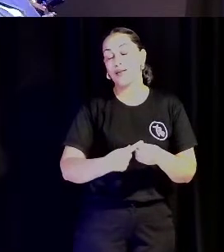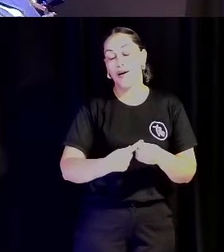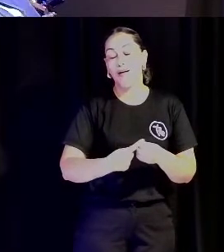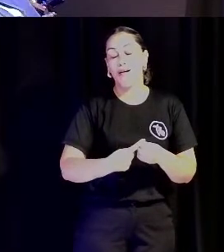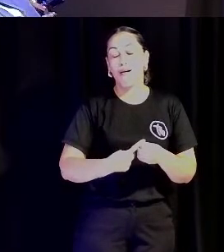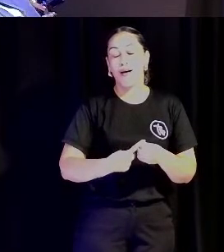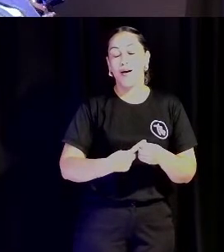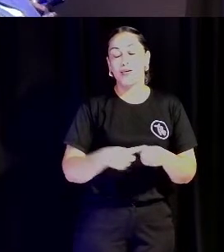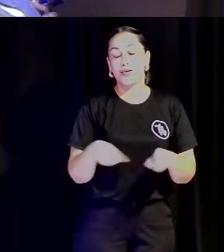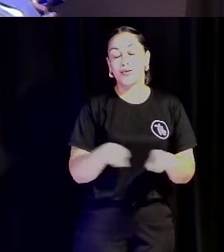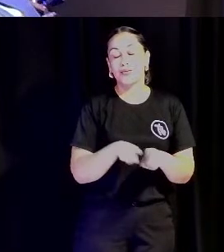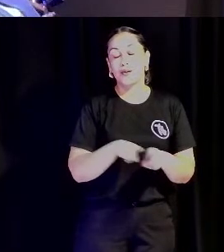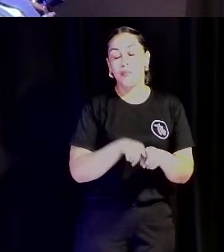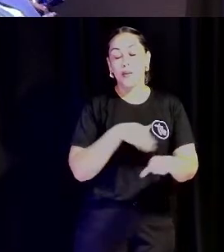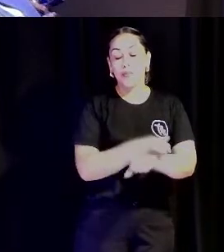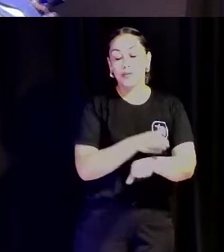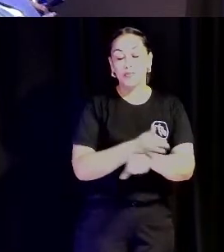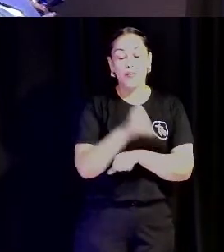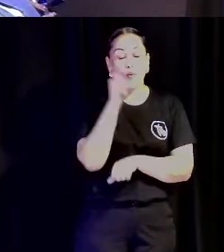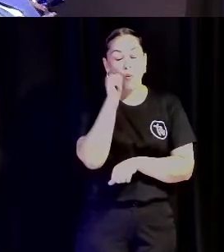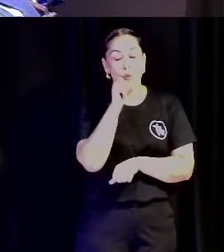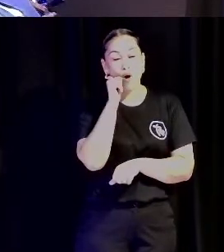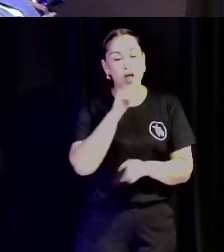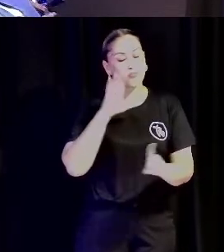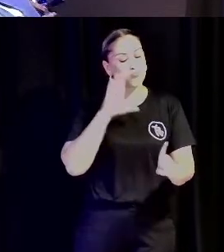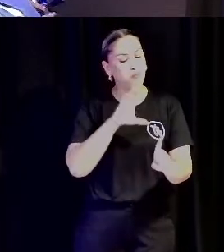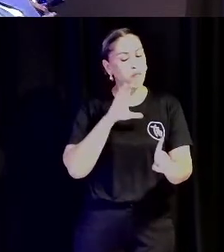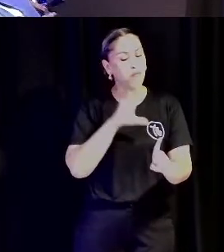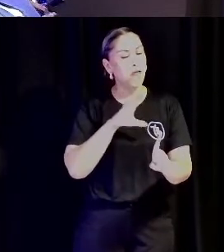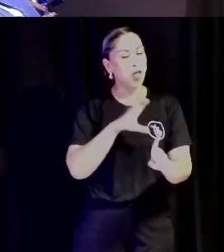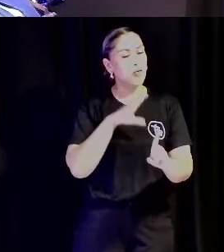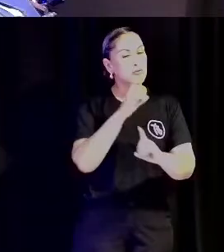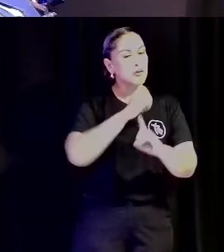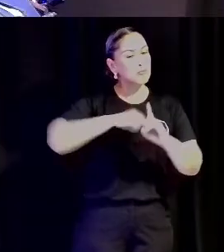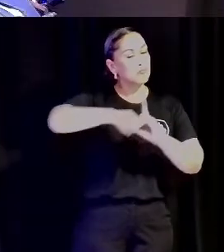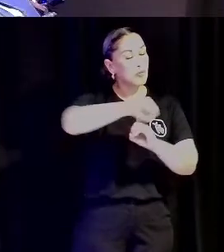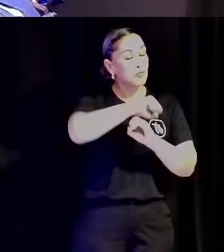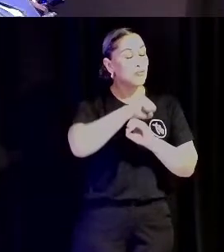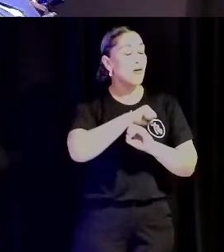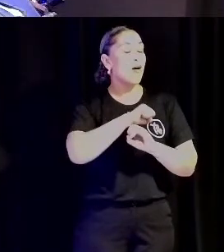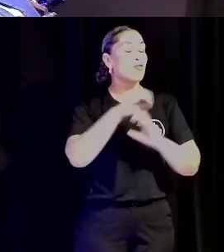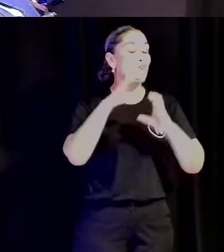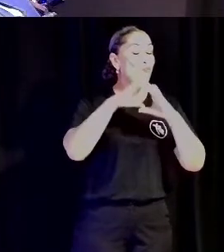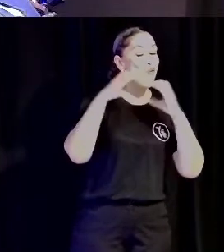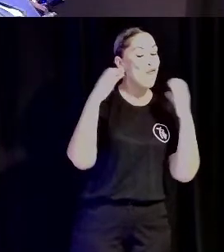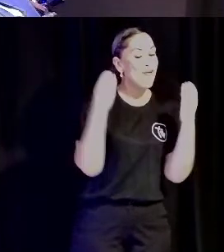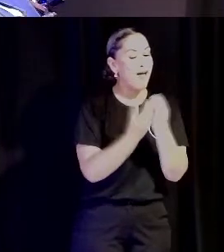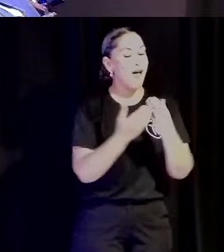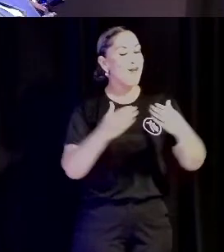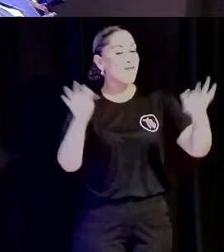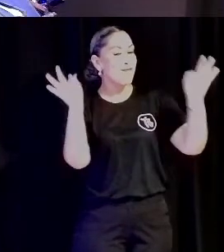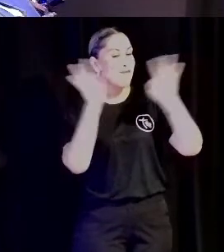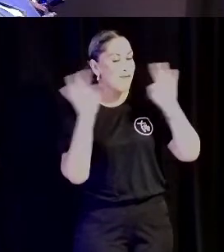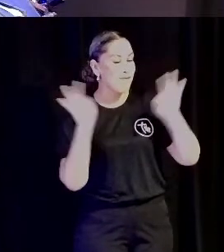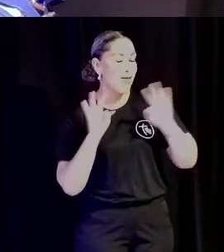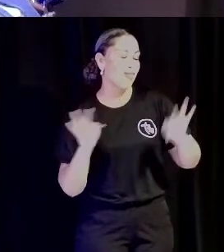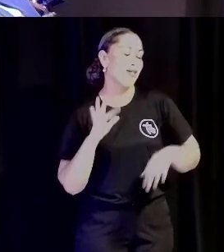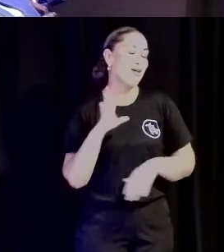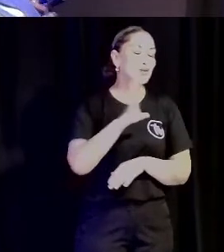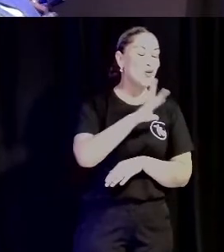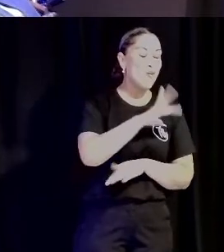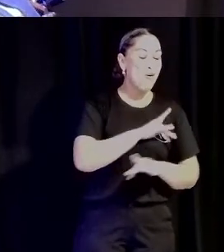Aquela comunidade era uma comunidade vibrante, amorosa,